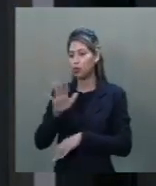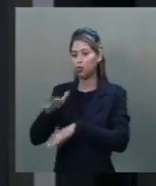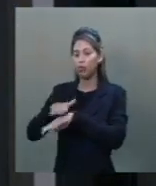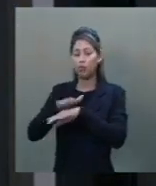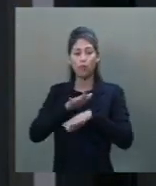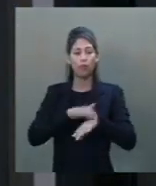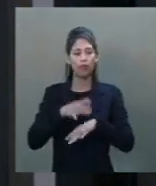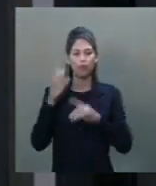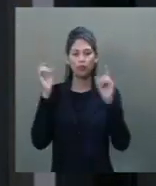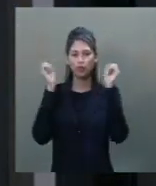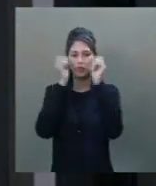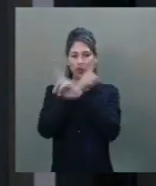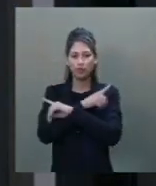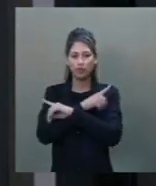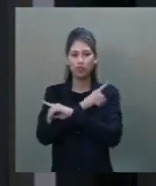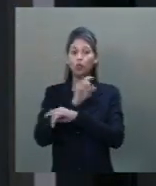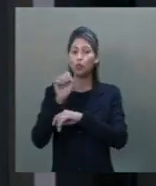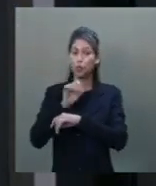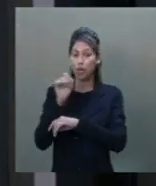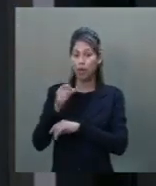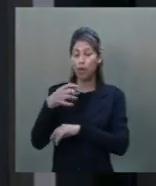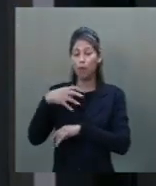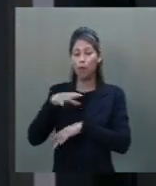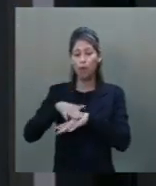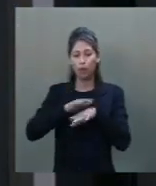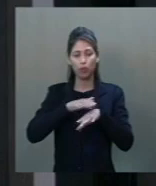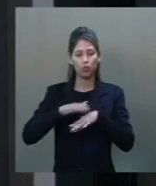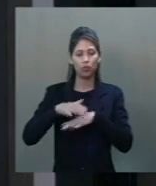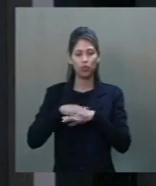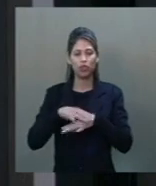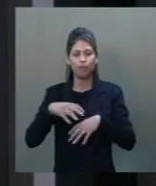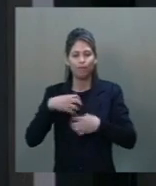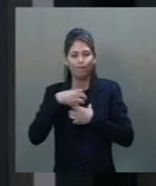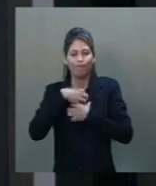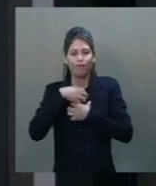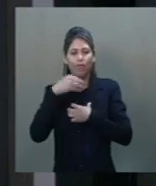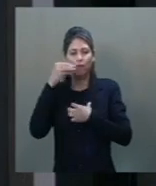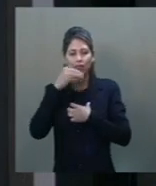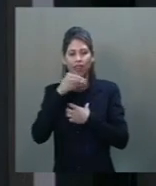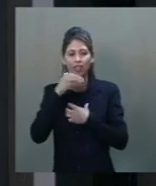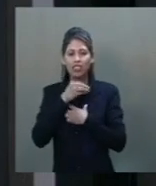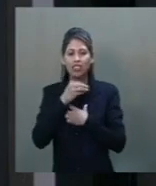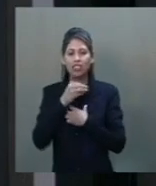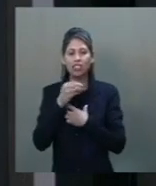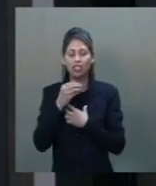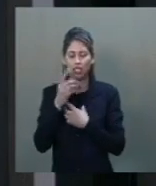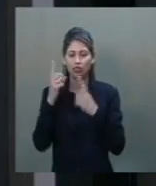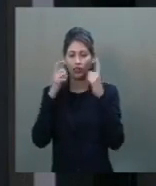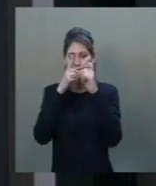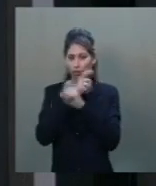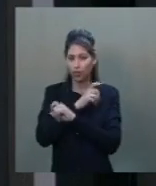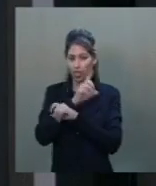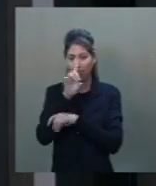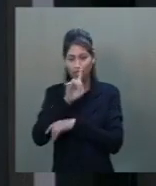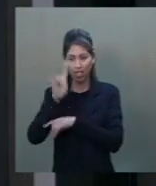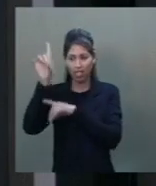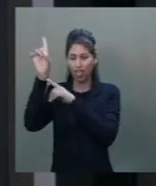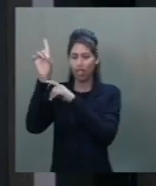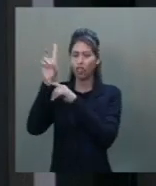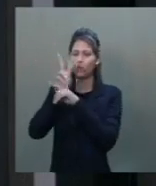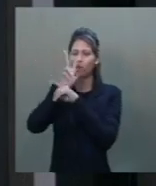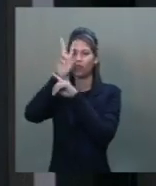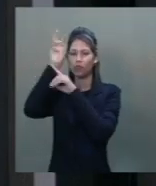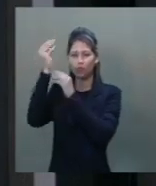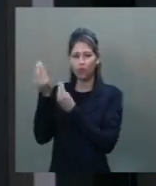de algumas fraquezas, ou muitas fraquezas. E são nos momentos de fraqueza que Deus se faz forte e se fez